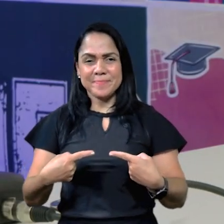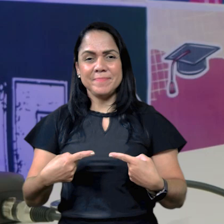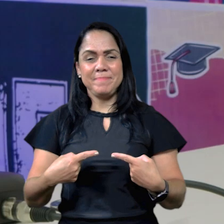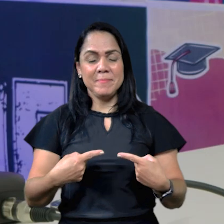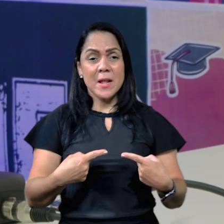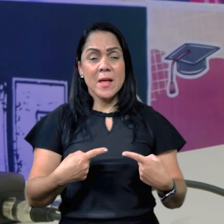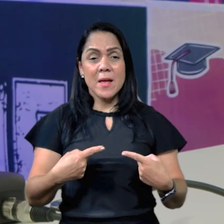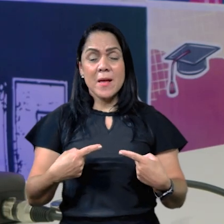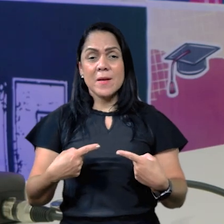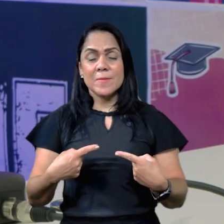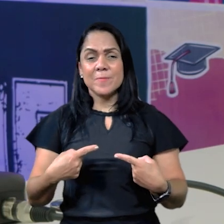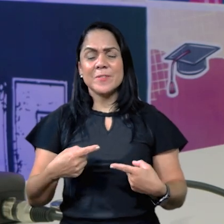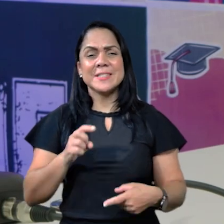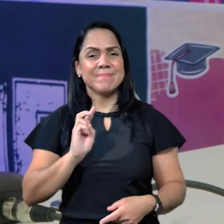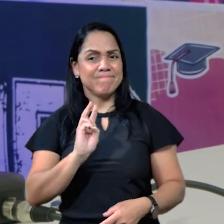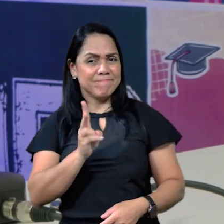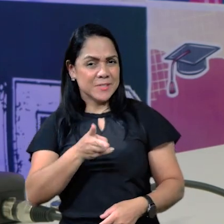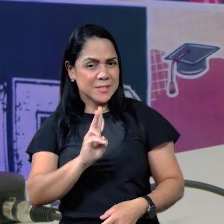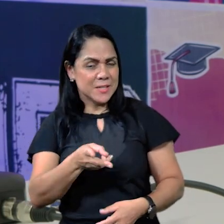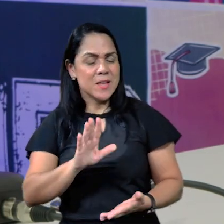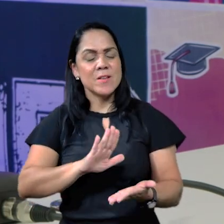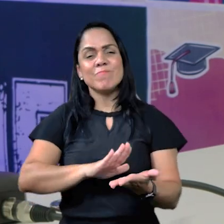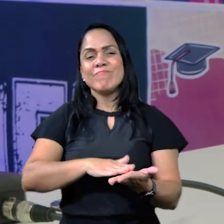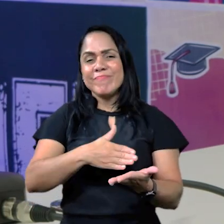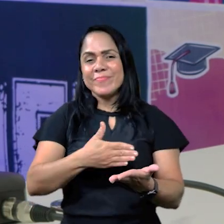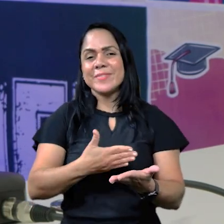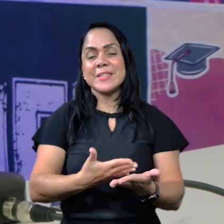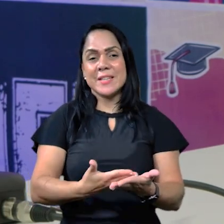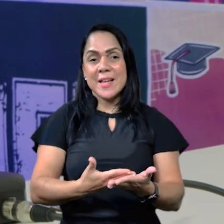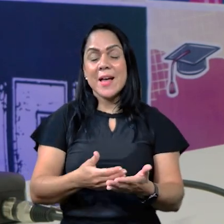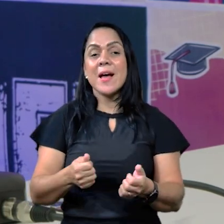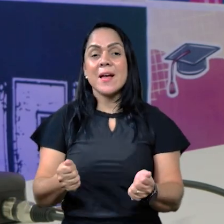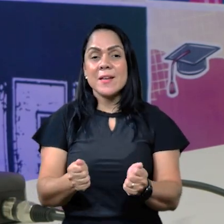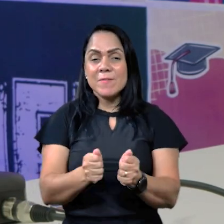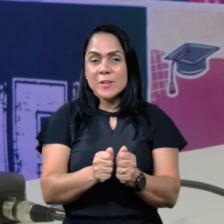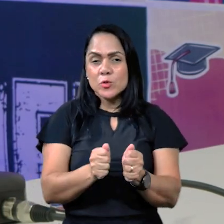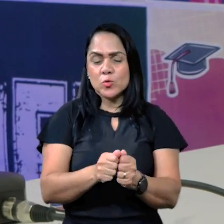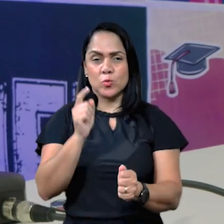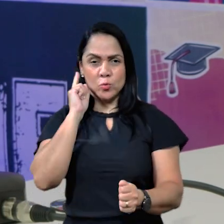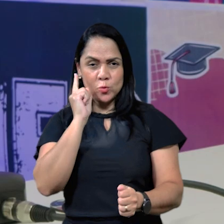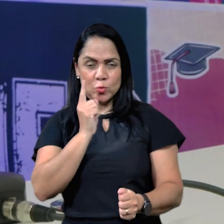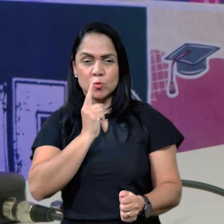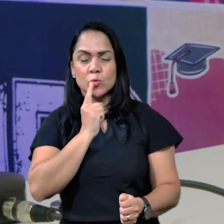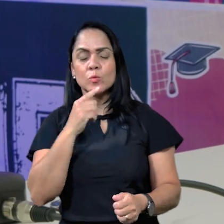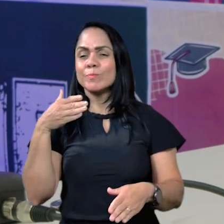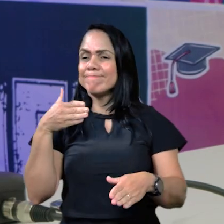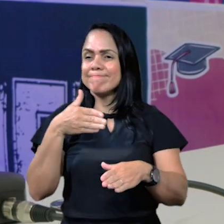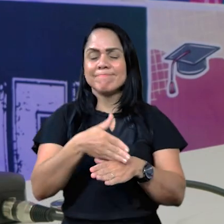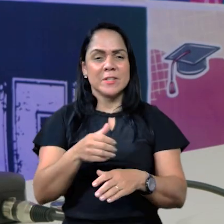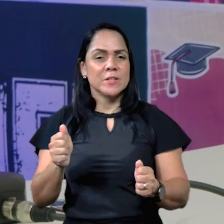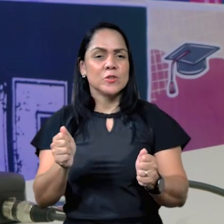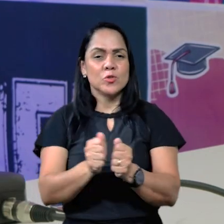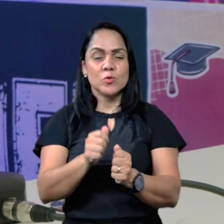é você buscar sempre estudar, né? Tem que estudar e conviver com surdos. Uhum. É conviver com